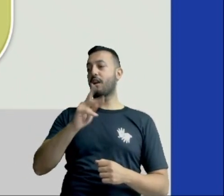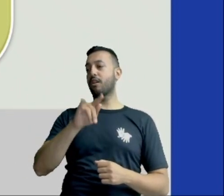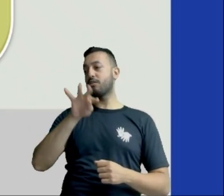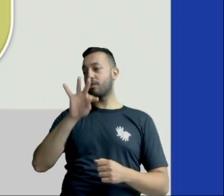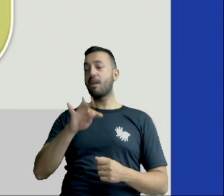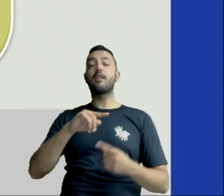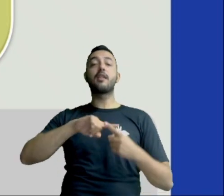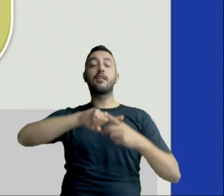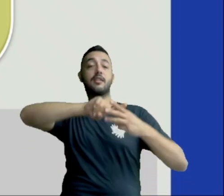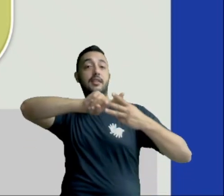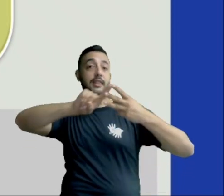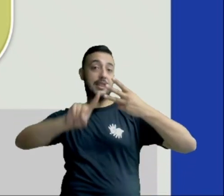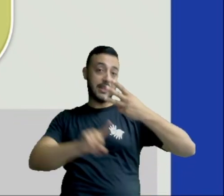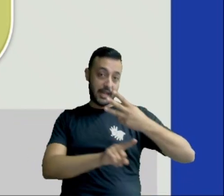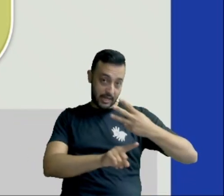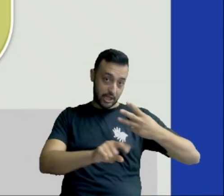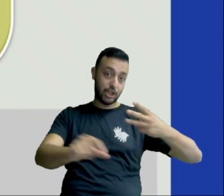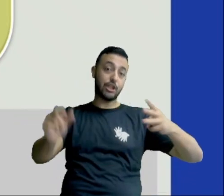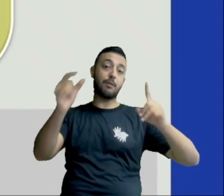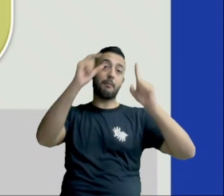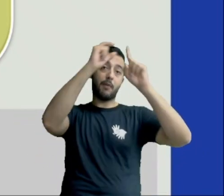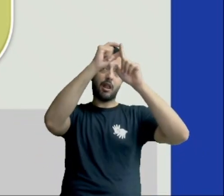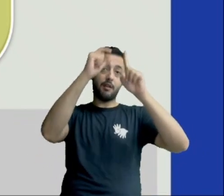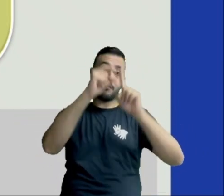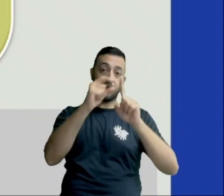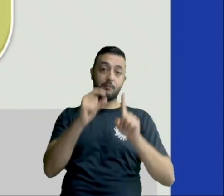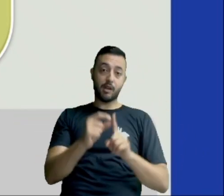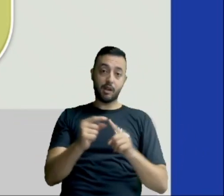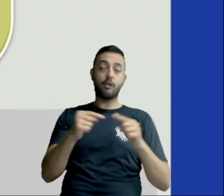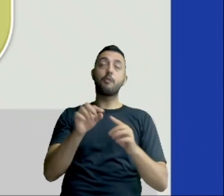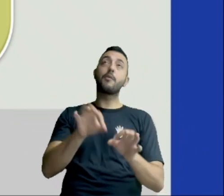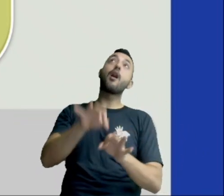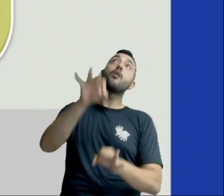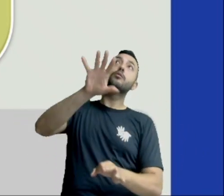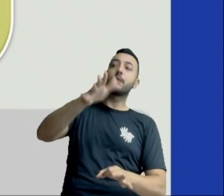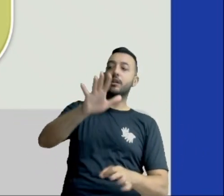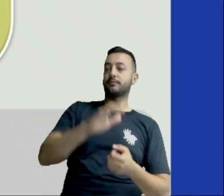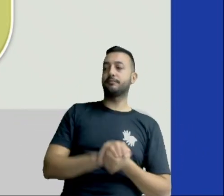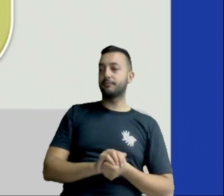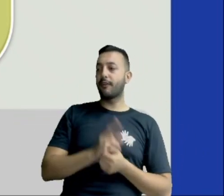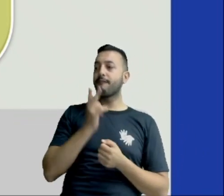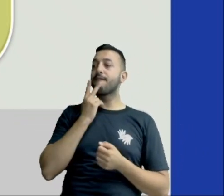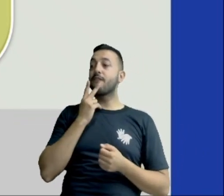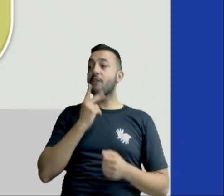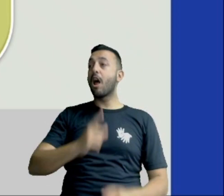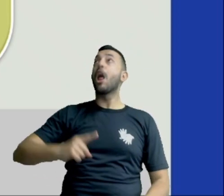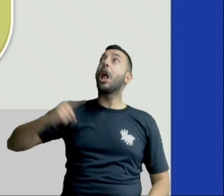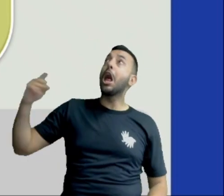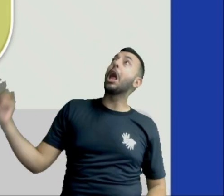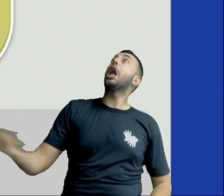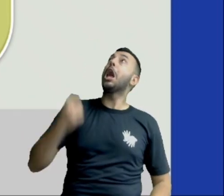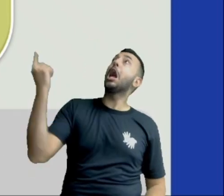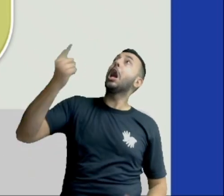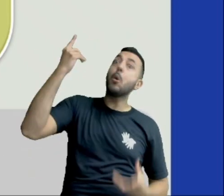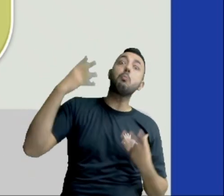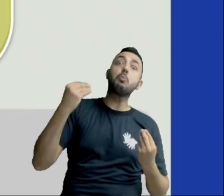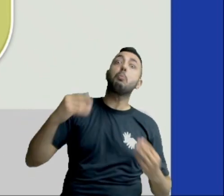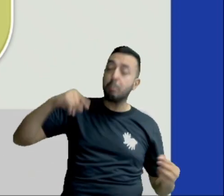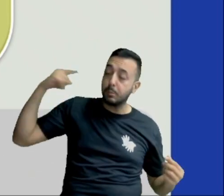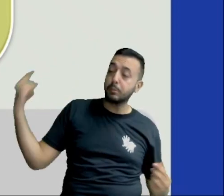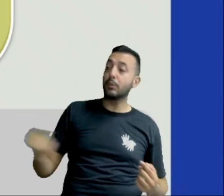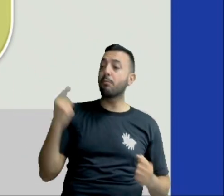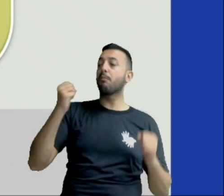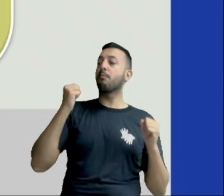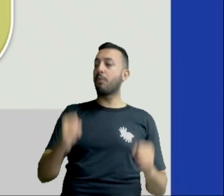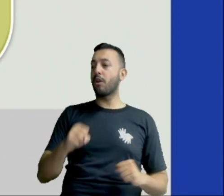eu tenho três termos, três expressões para a altura média. Para dizer que é muito alto ou muito alta, posso usar